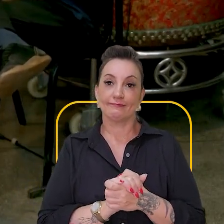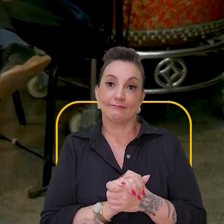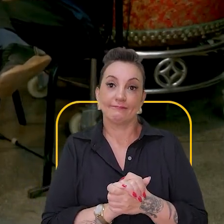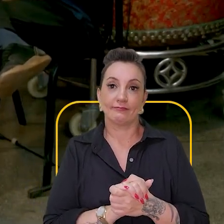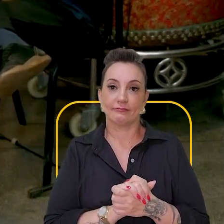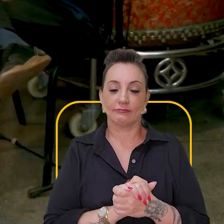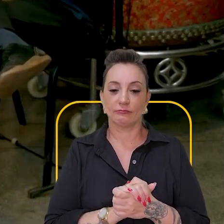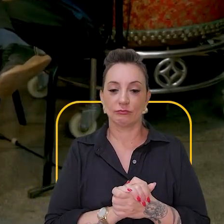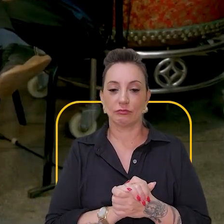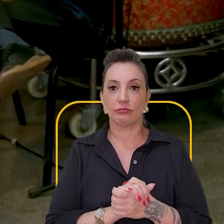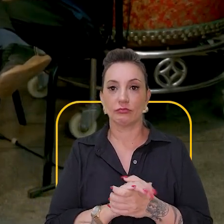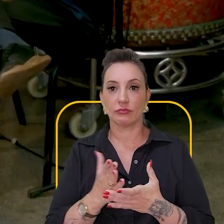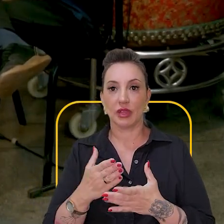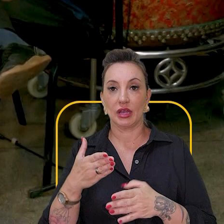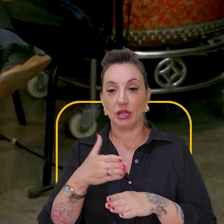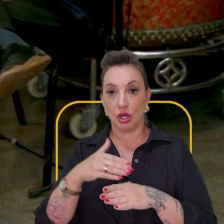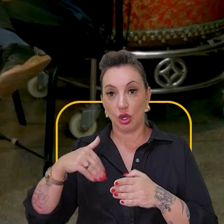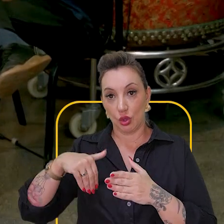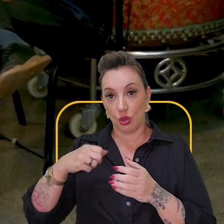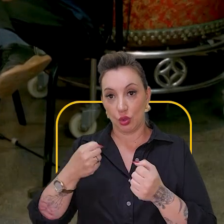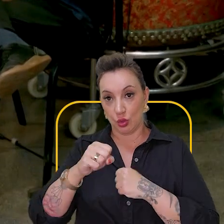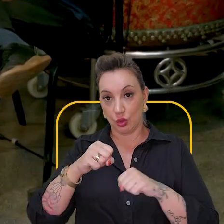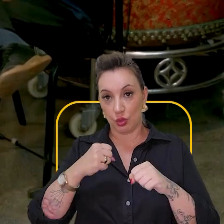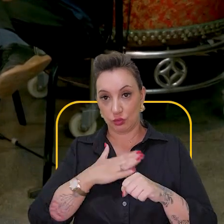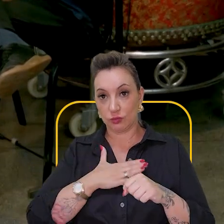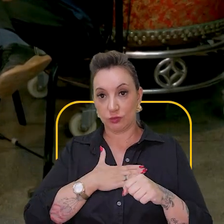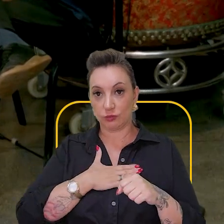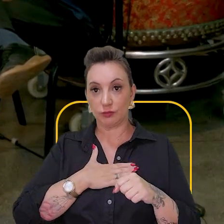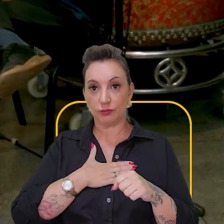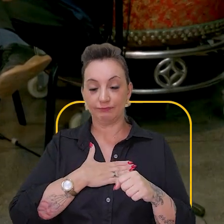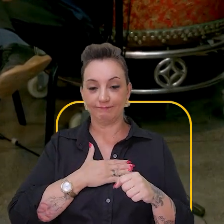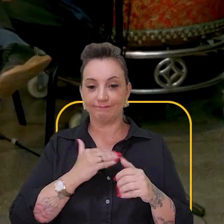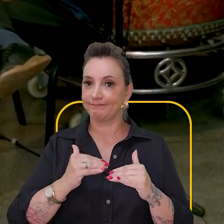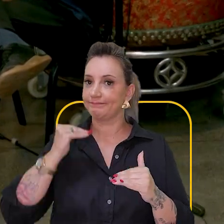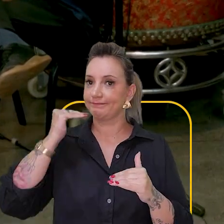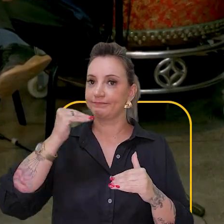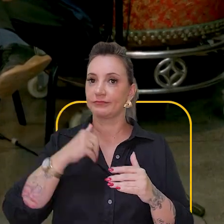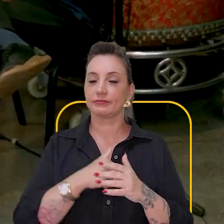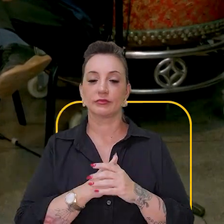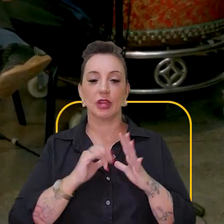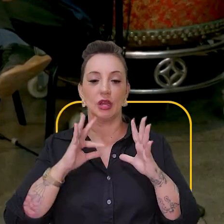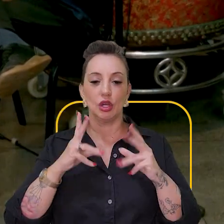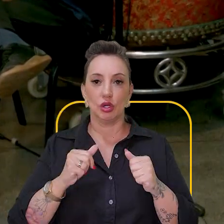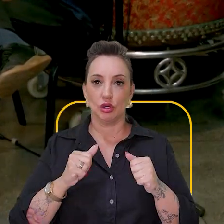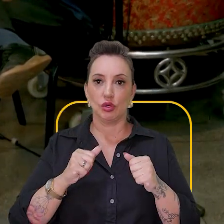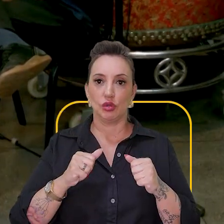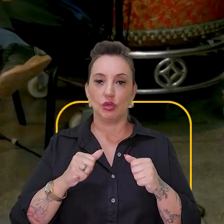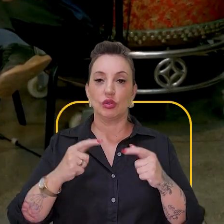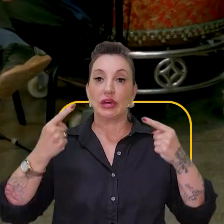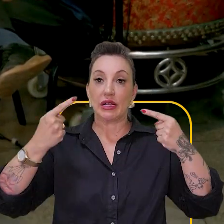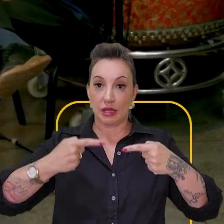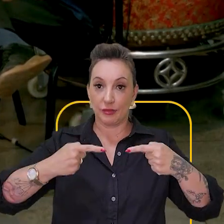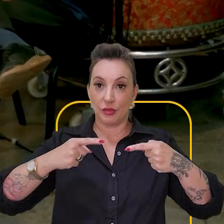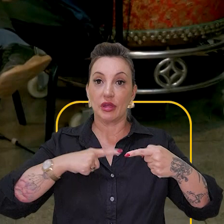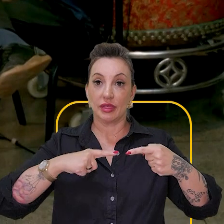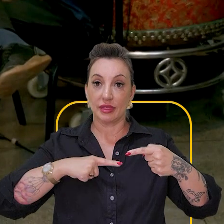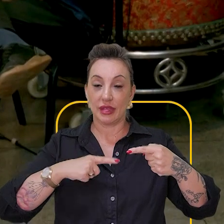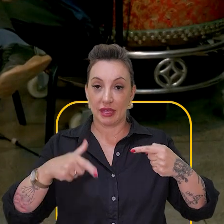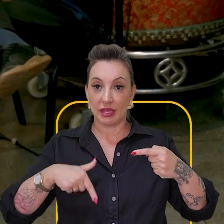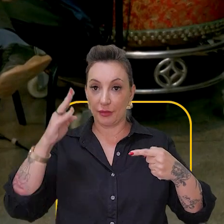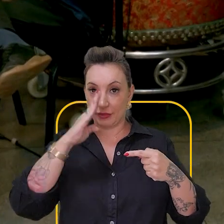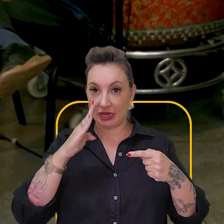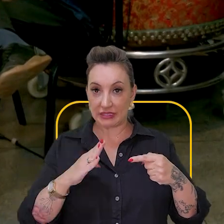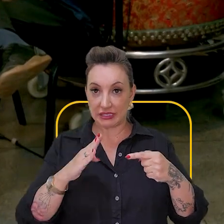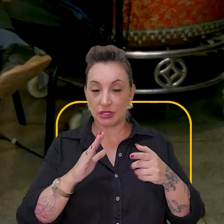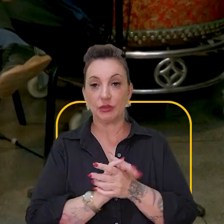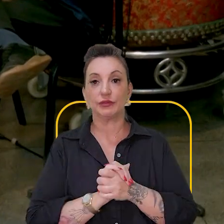e então a parte de luta com ele para mim cresceu muito então todos os grandes campeões que a gente tem aqui no